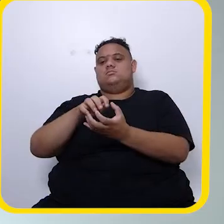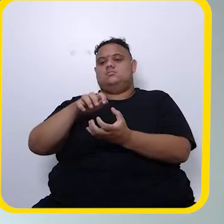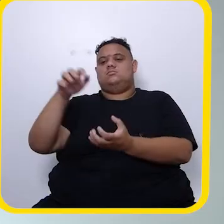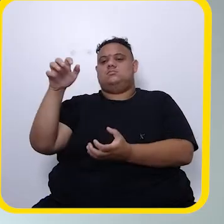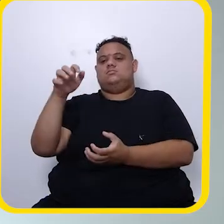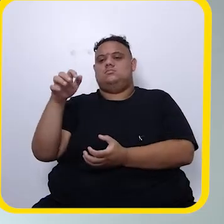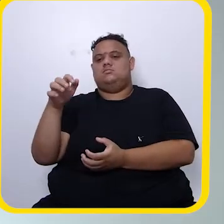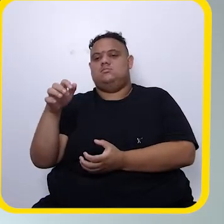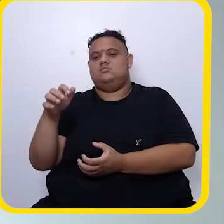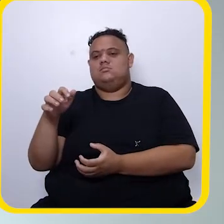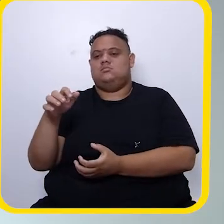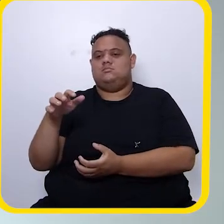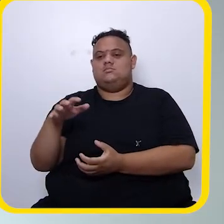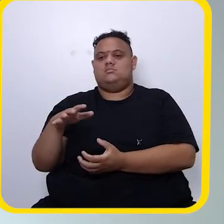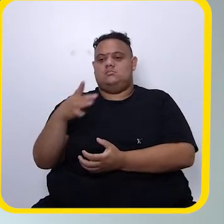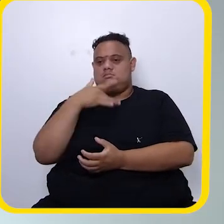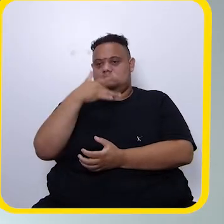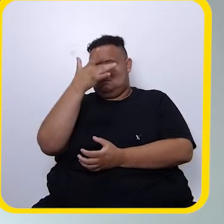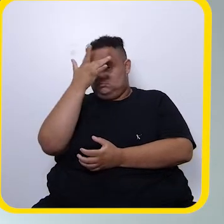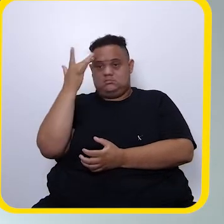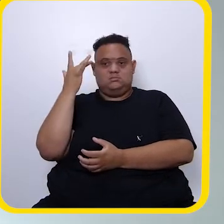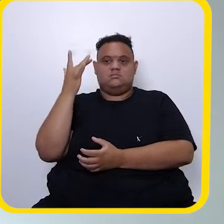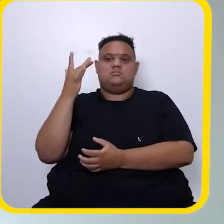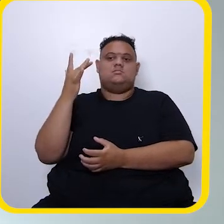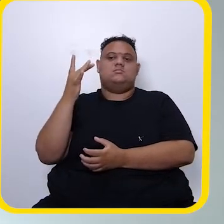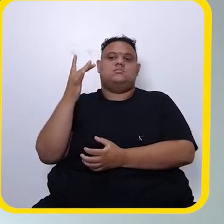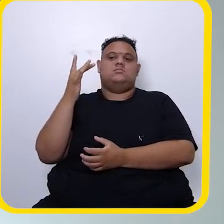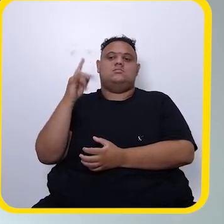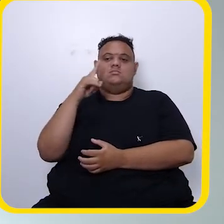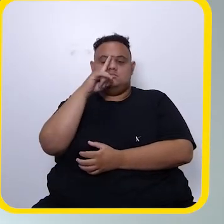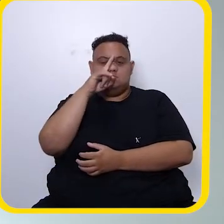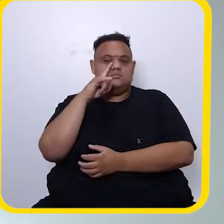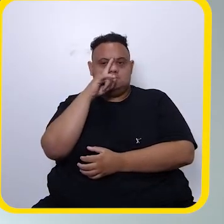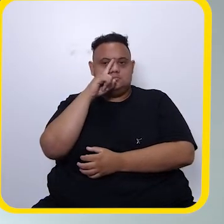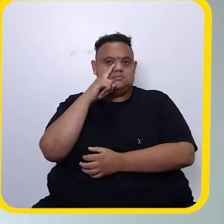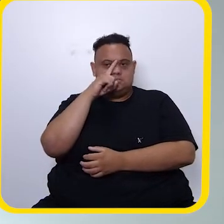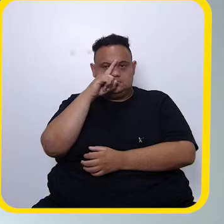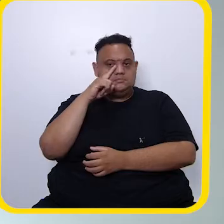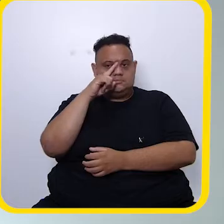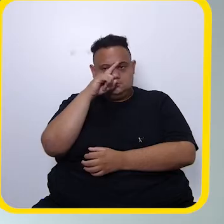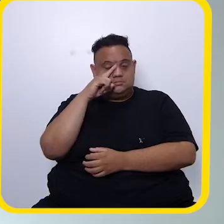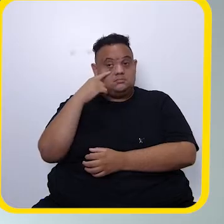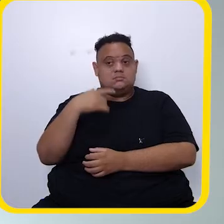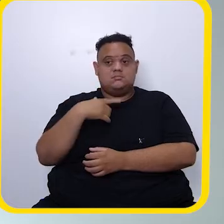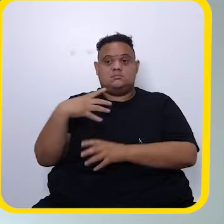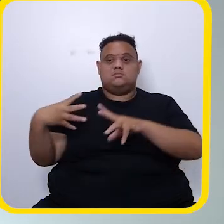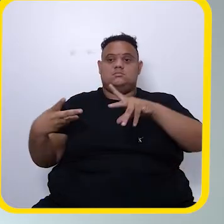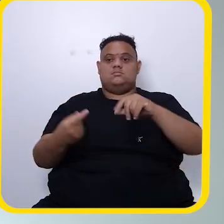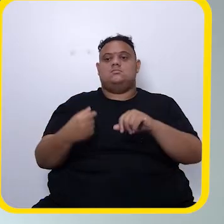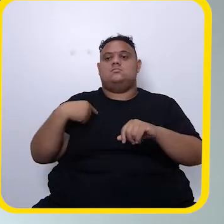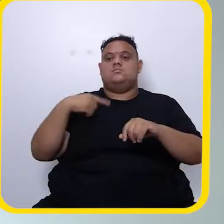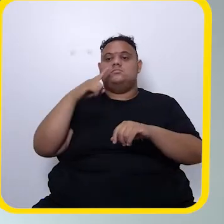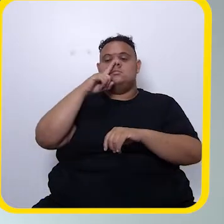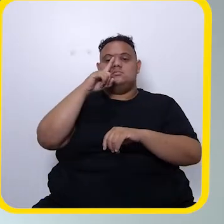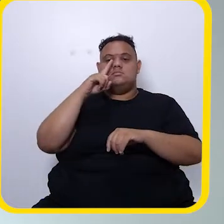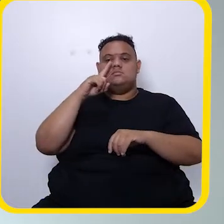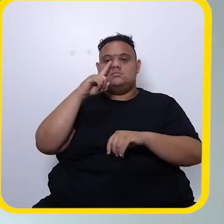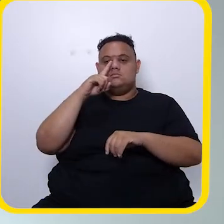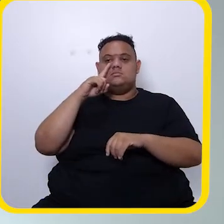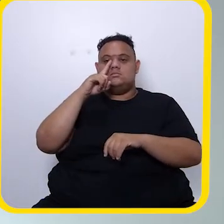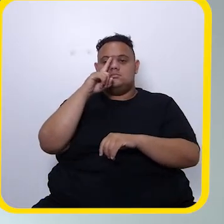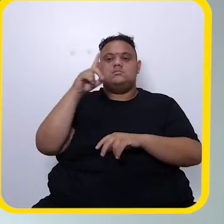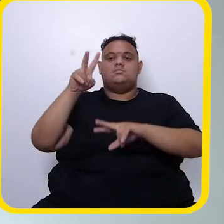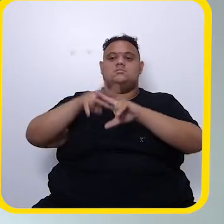para grandes, para pessoas de grande periculosidade, né, terroristas mundiais que estão